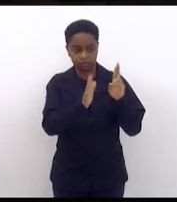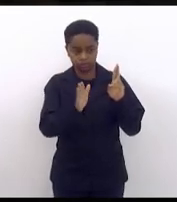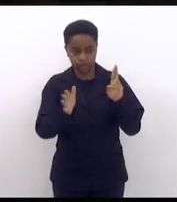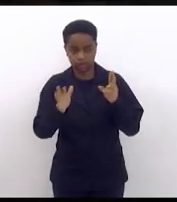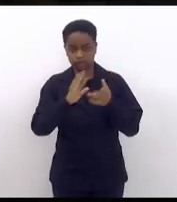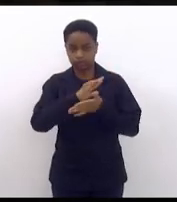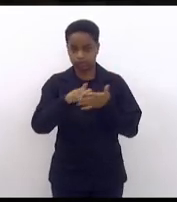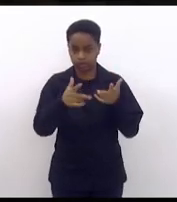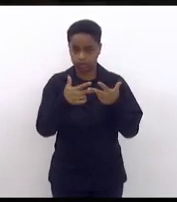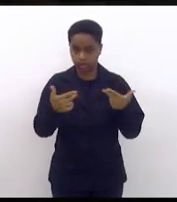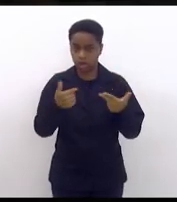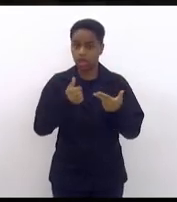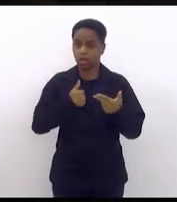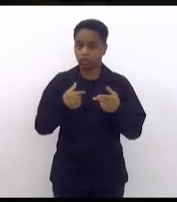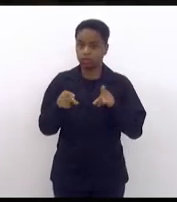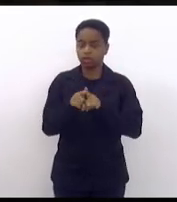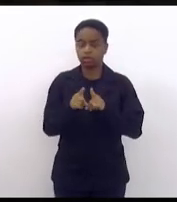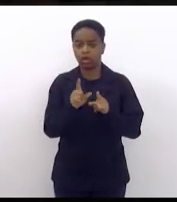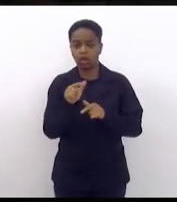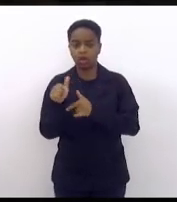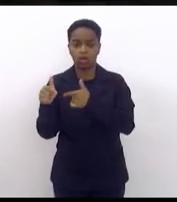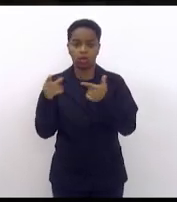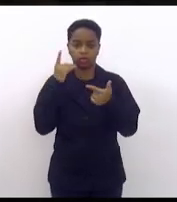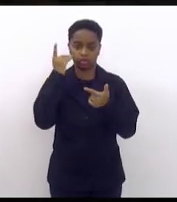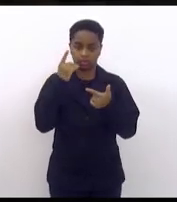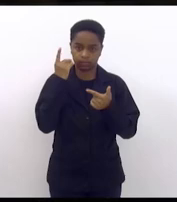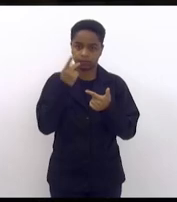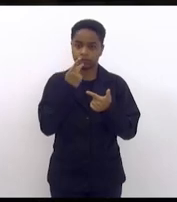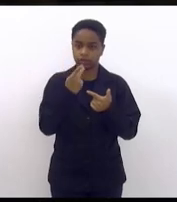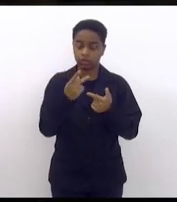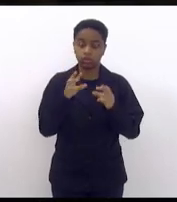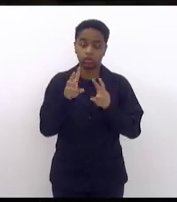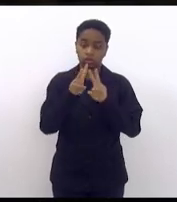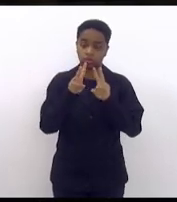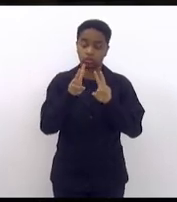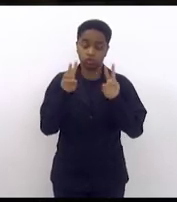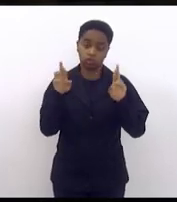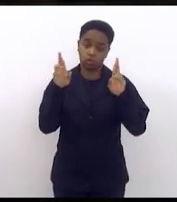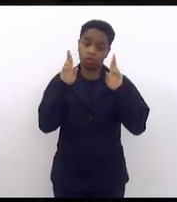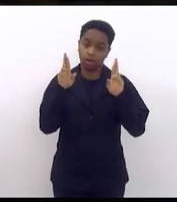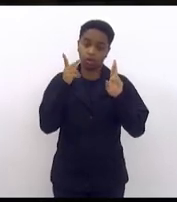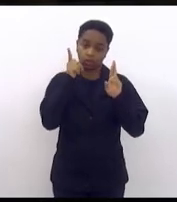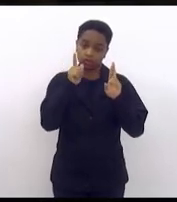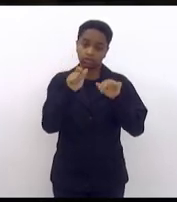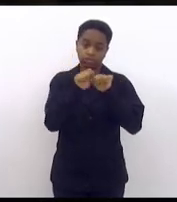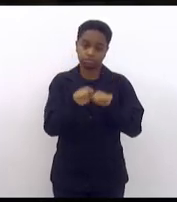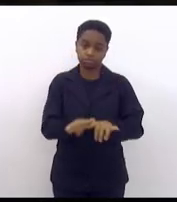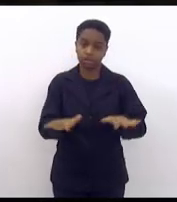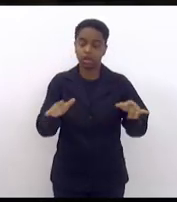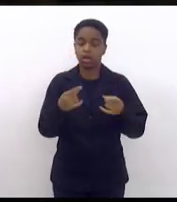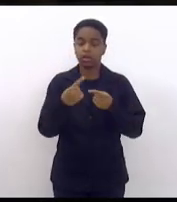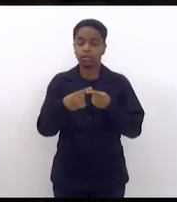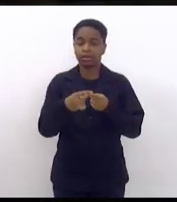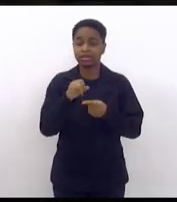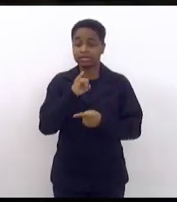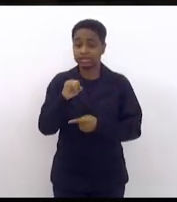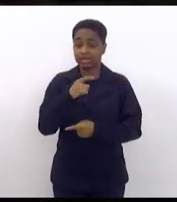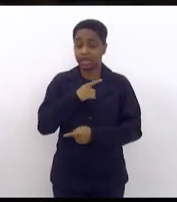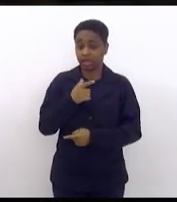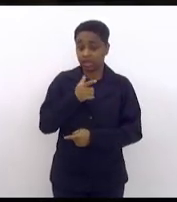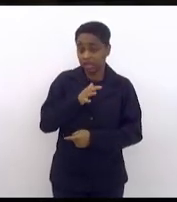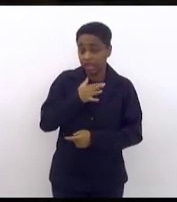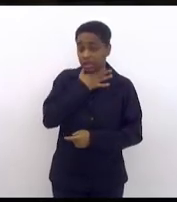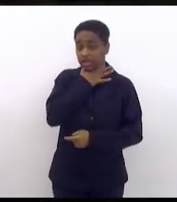eu, outros parlamentares também, possam ter eco. Se a gente está com uma crise de despesa,